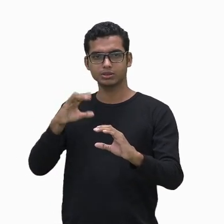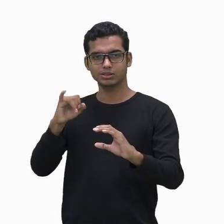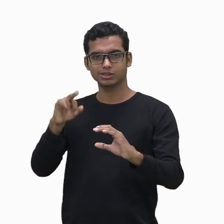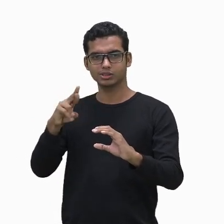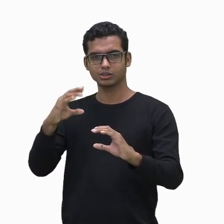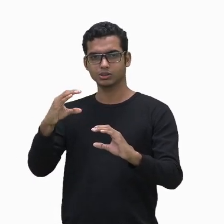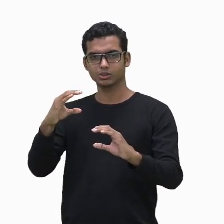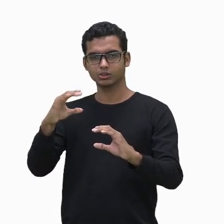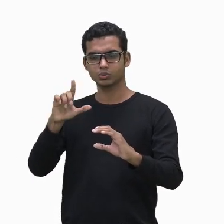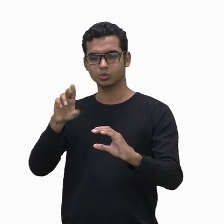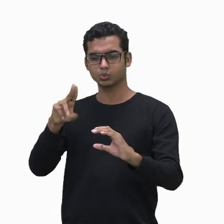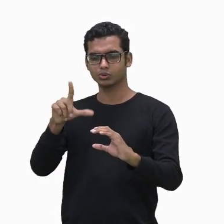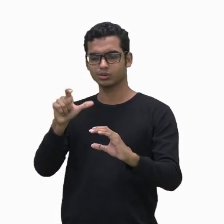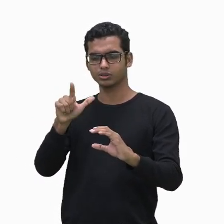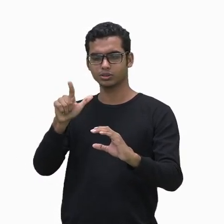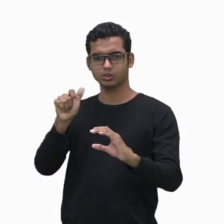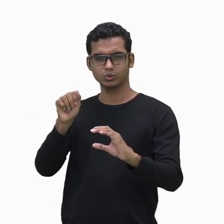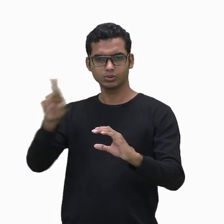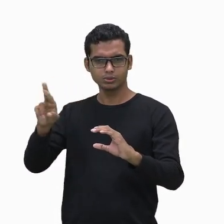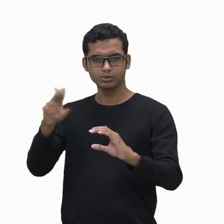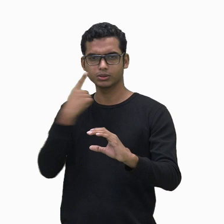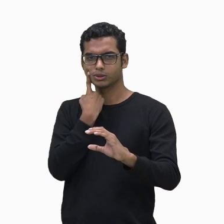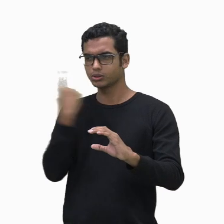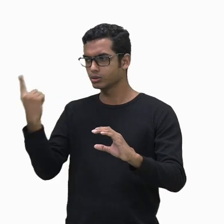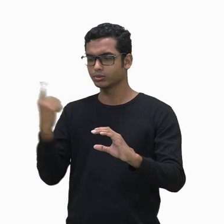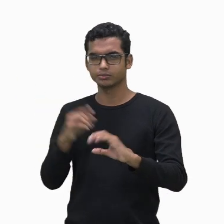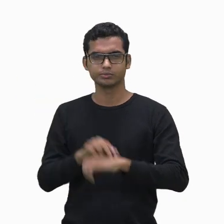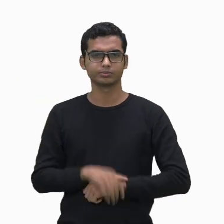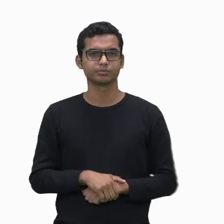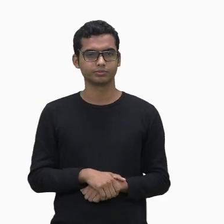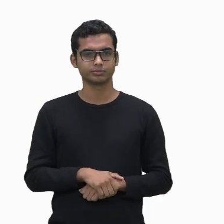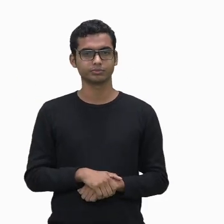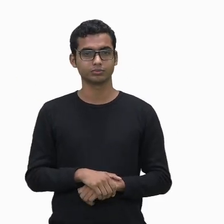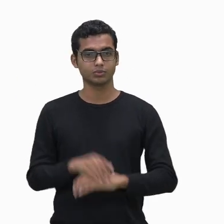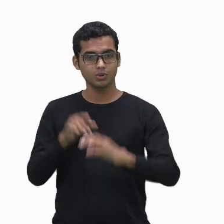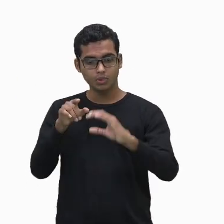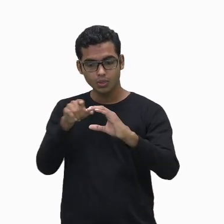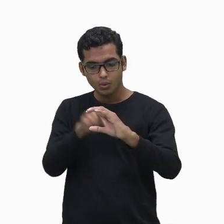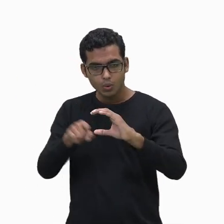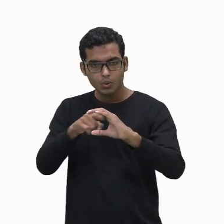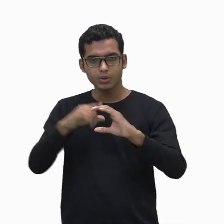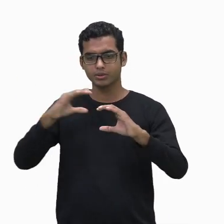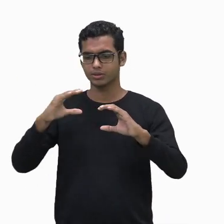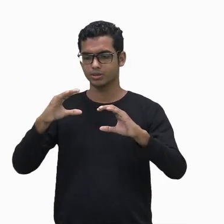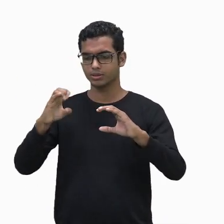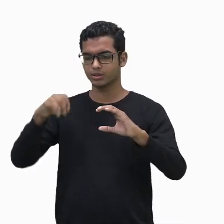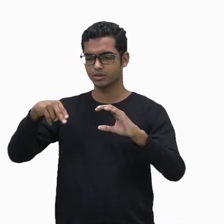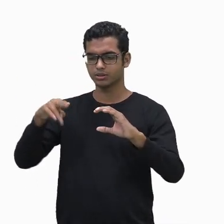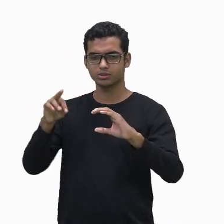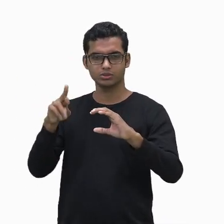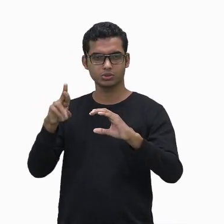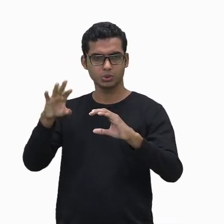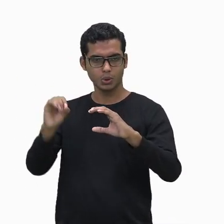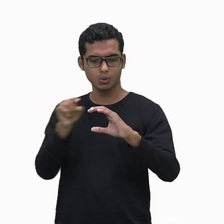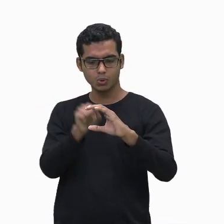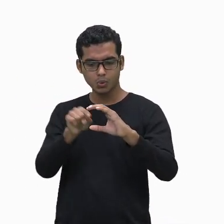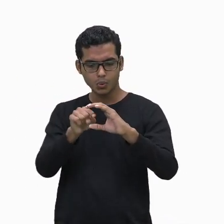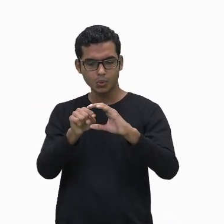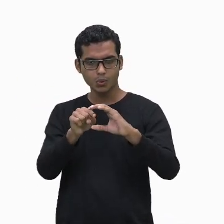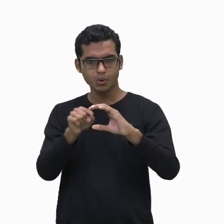ponto principal, tá? Os centros das duas circunferências têm que